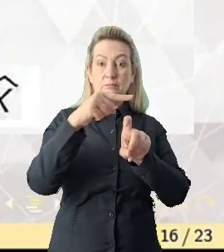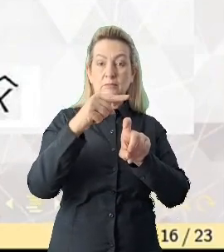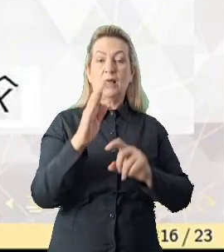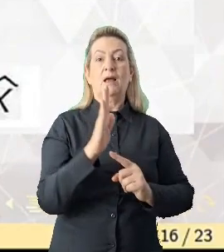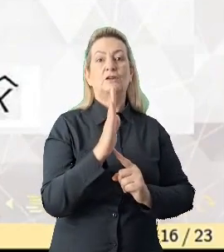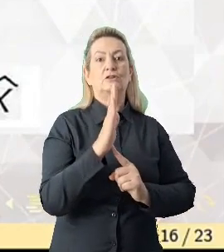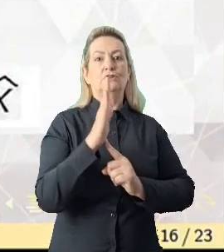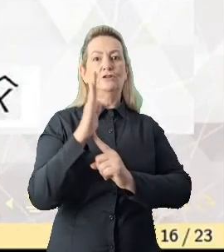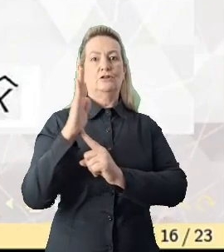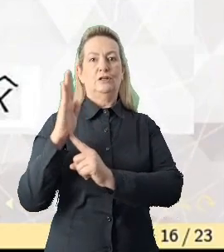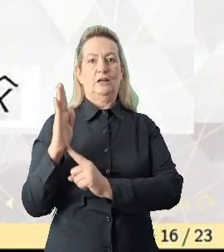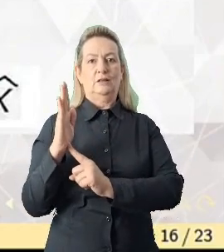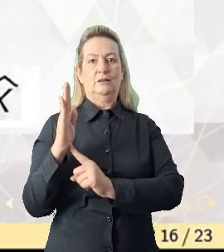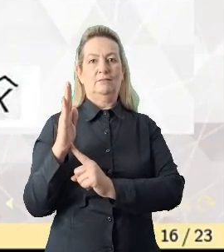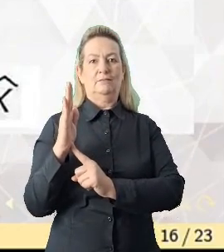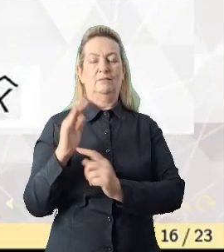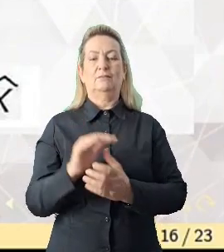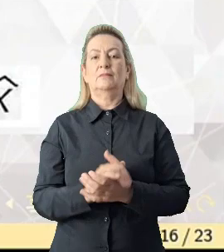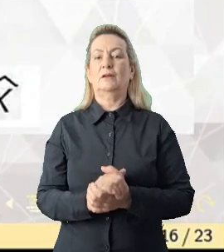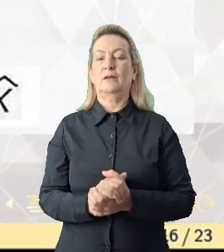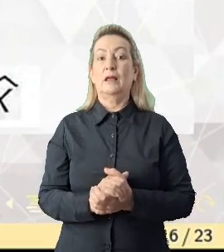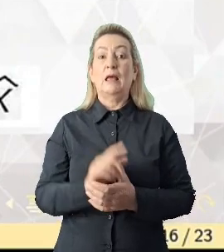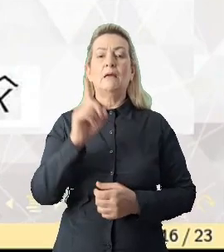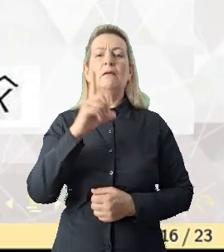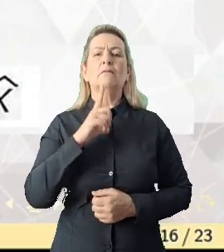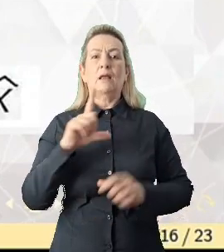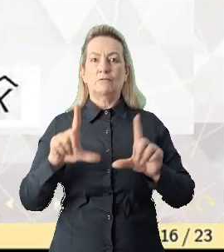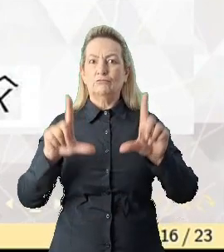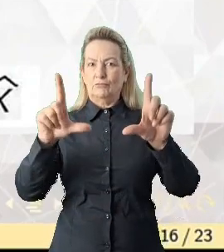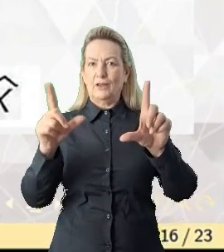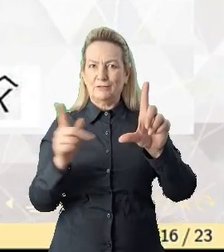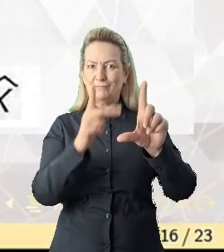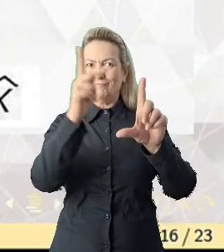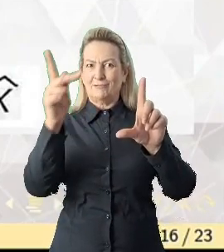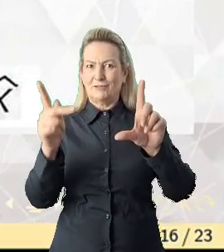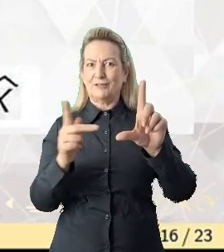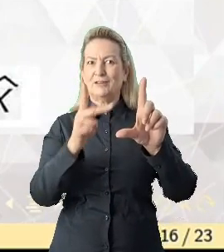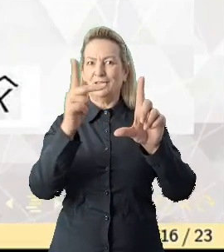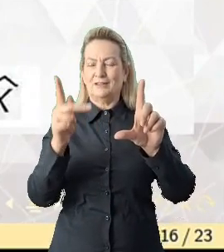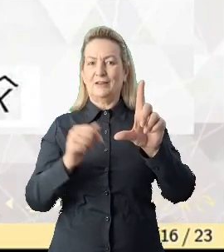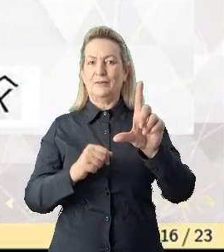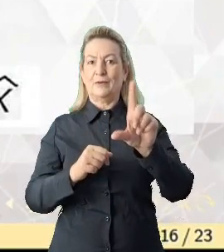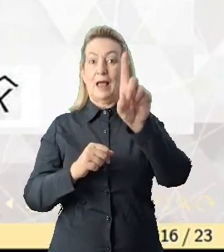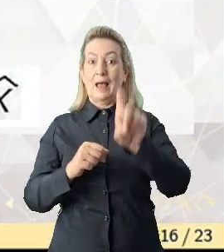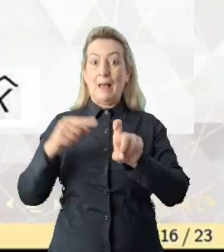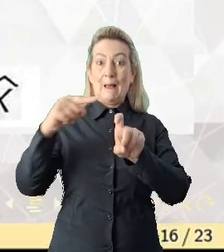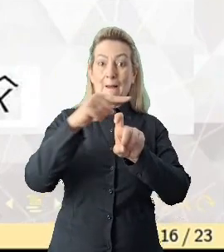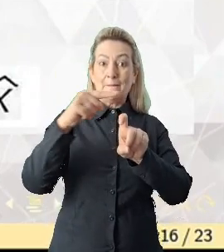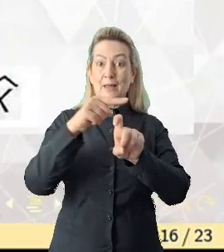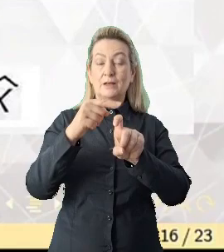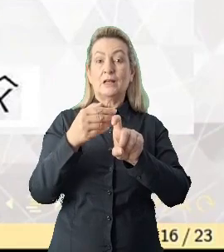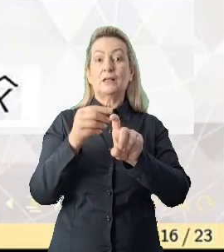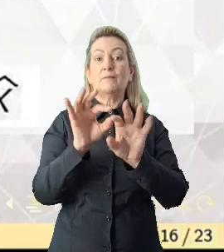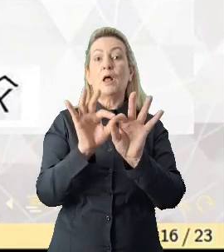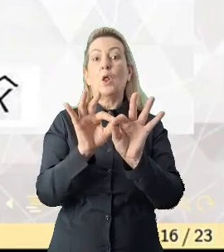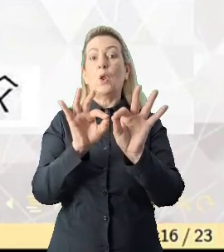Mas veja que a mediana está aqui, ó, está à direita, né? Está mais à direita do que o pico. E aí nós temos que a